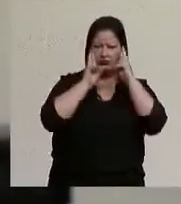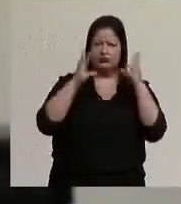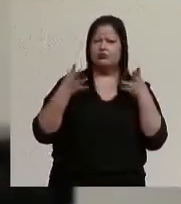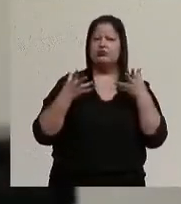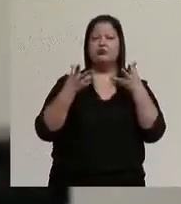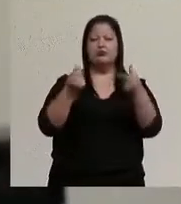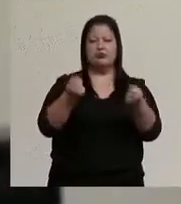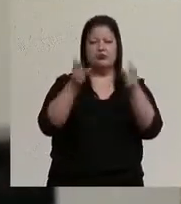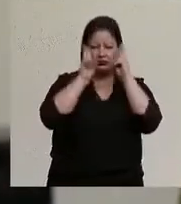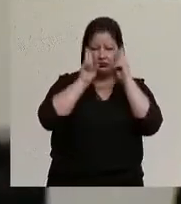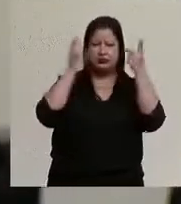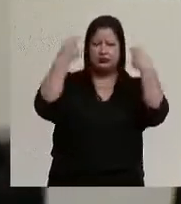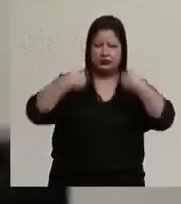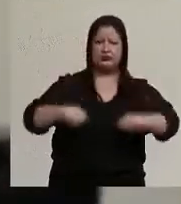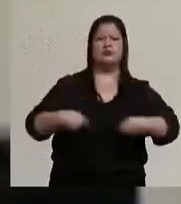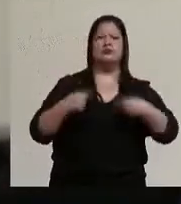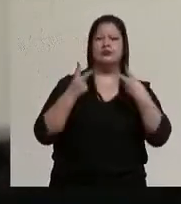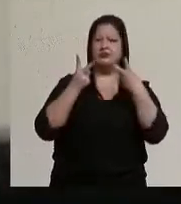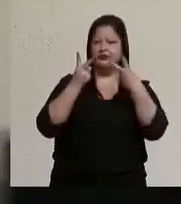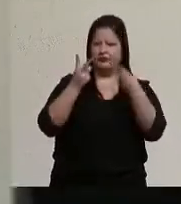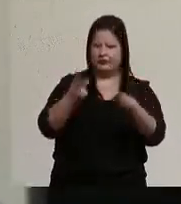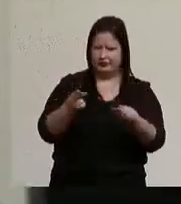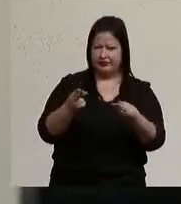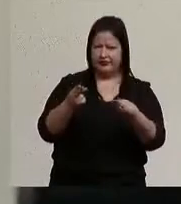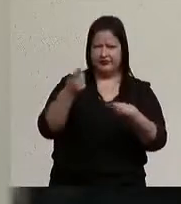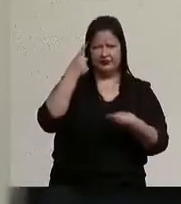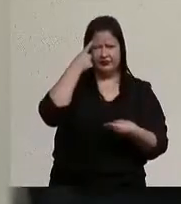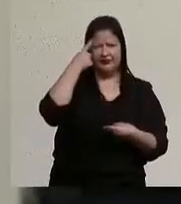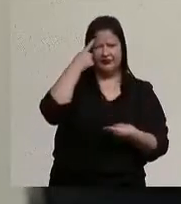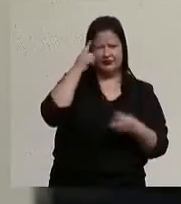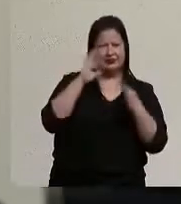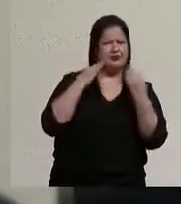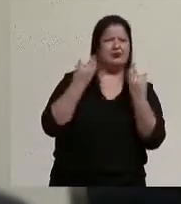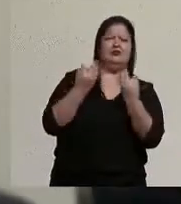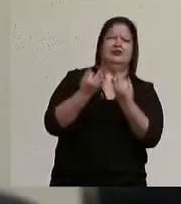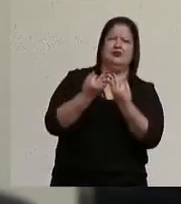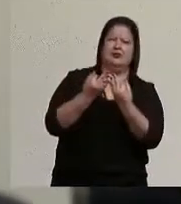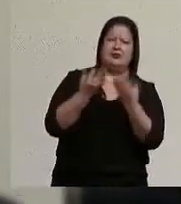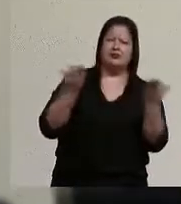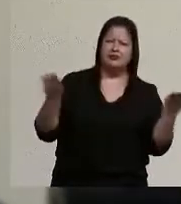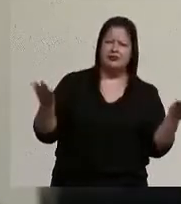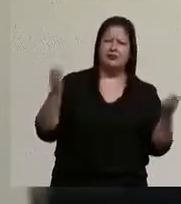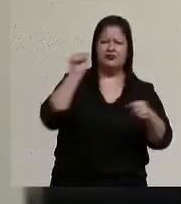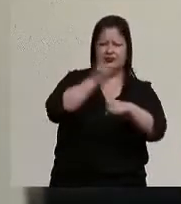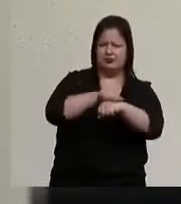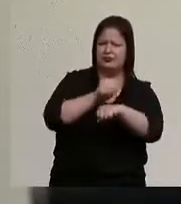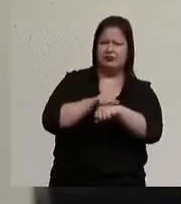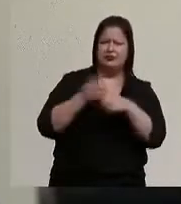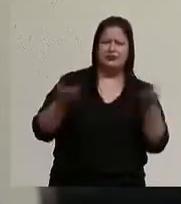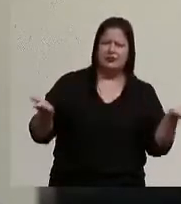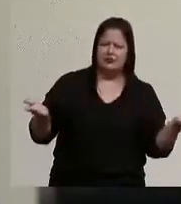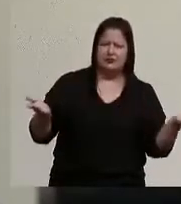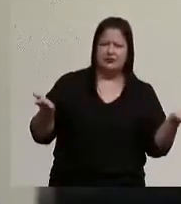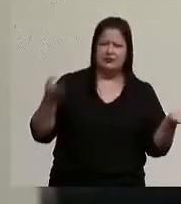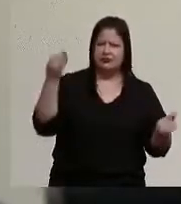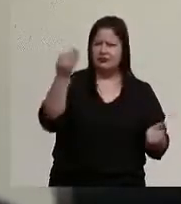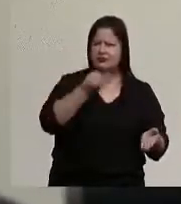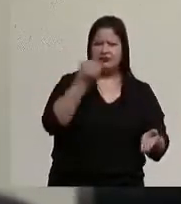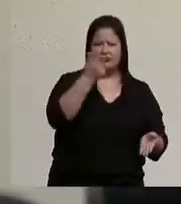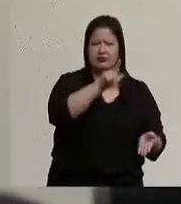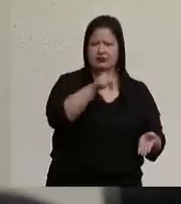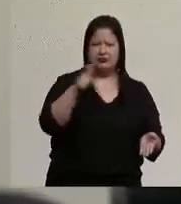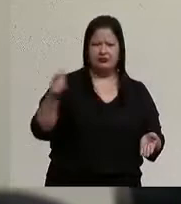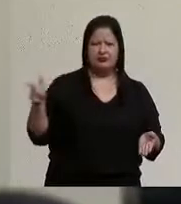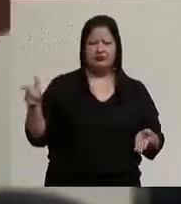todo mundo só que eu quero que me respeita Agora querer falar que pegar o caso da minha família meu eu sou pobre Pô ninguém é perfeito